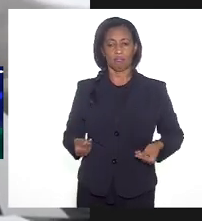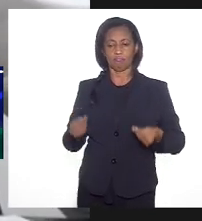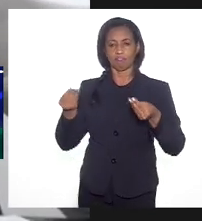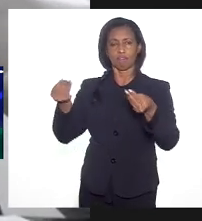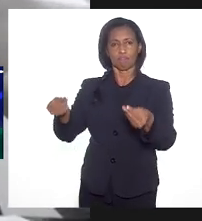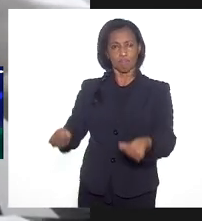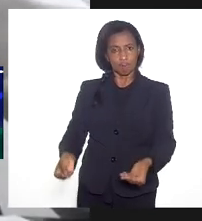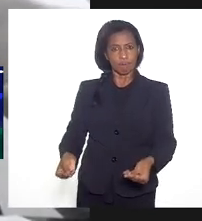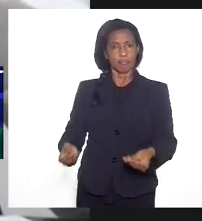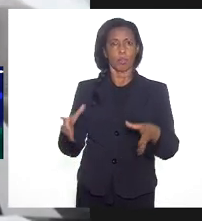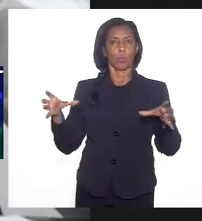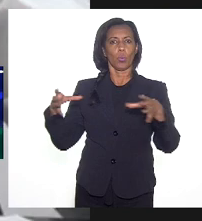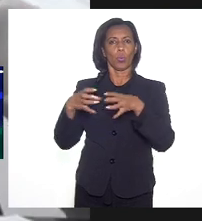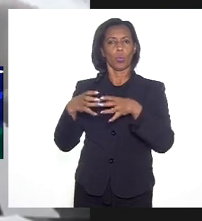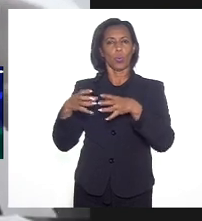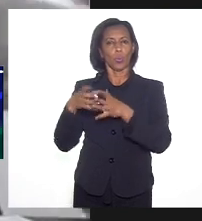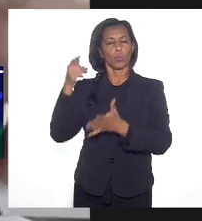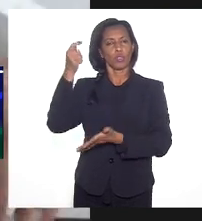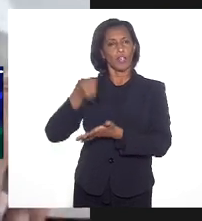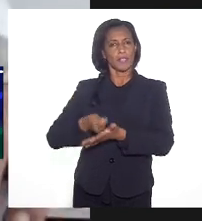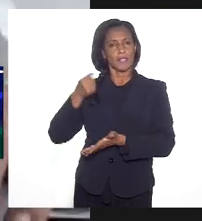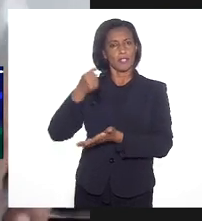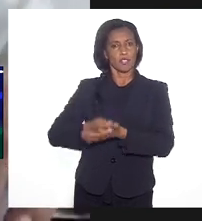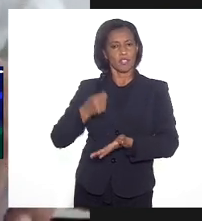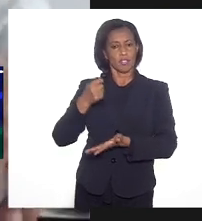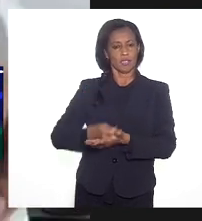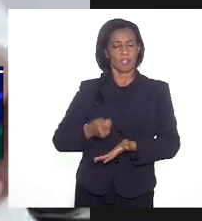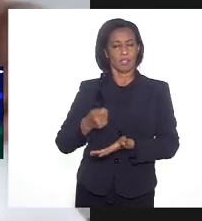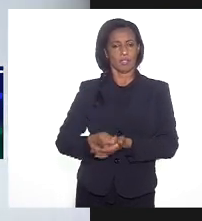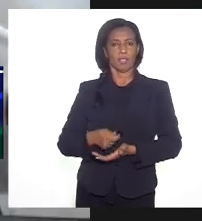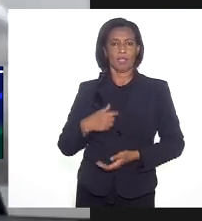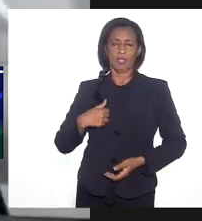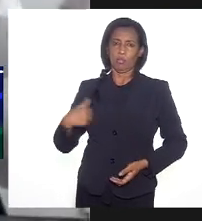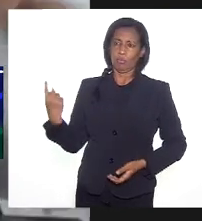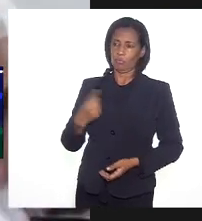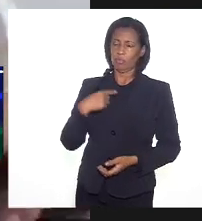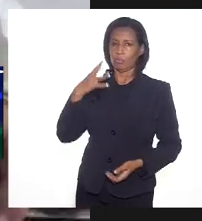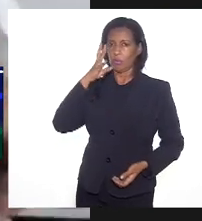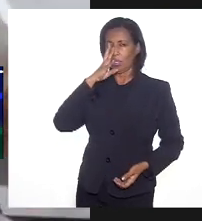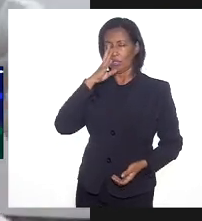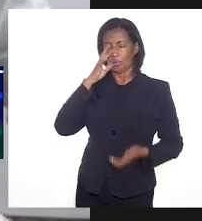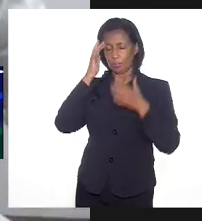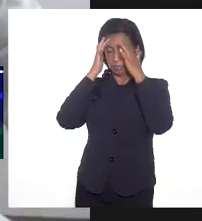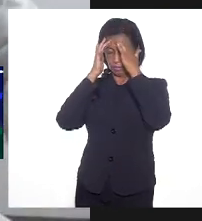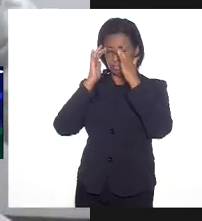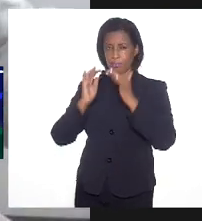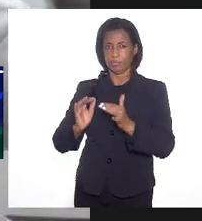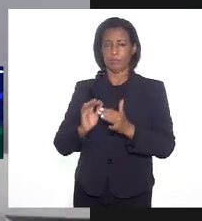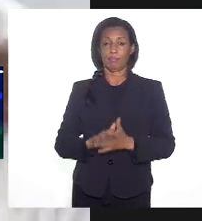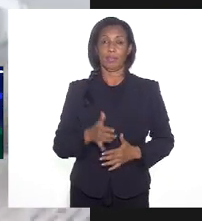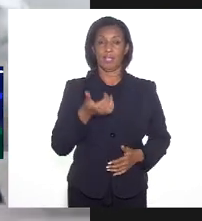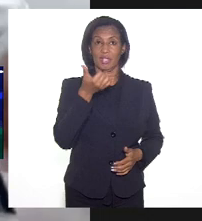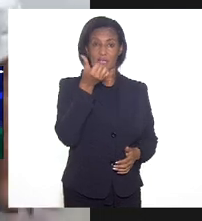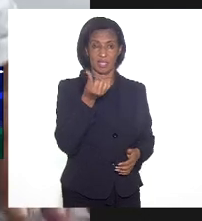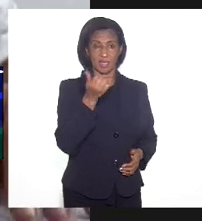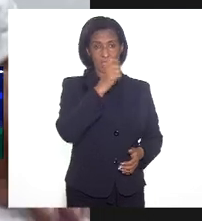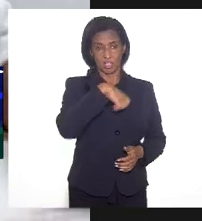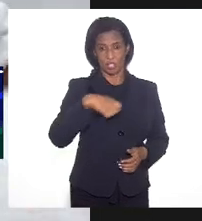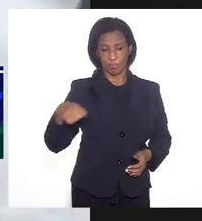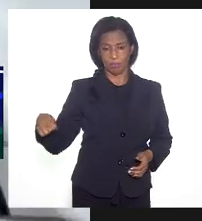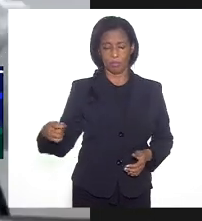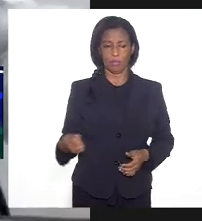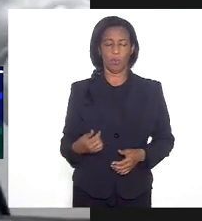inédita para um grupo de resistência que a gente tem admiração e respeito nesses seis meses senhor presidente